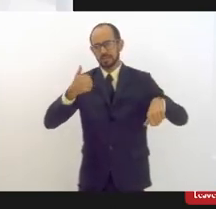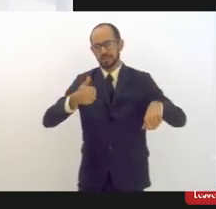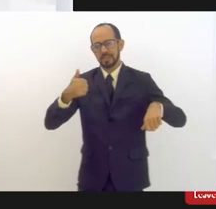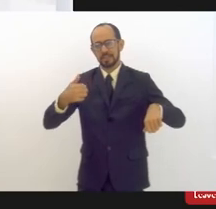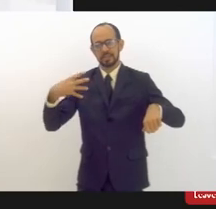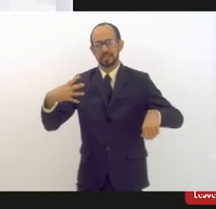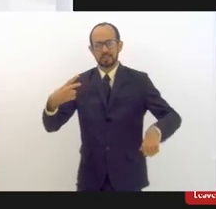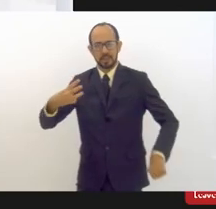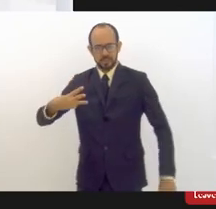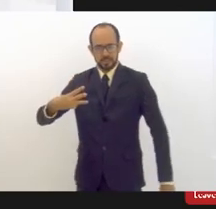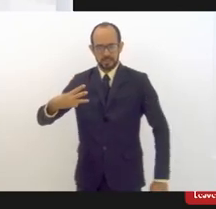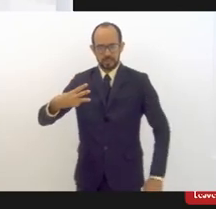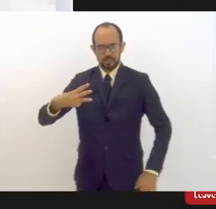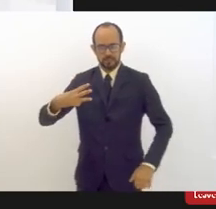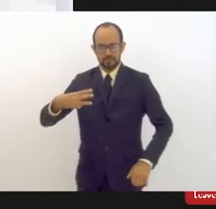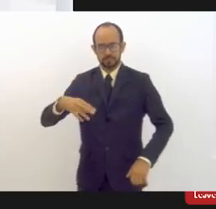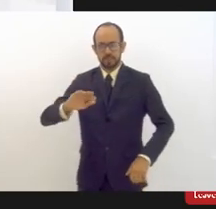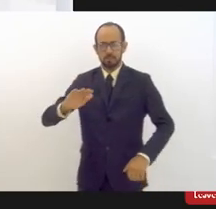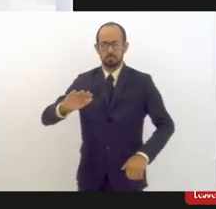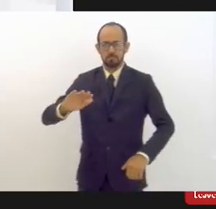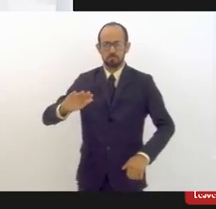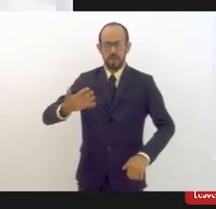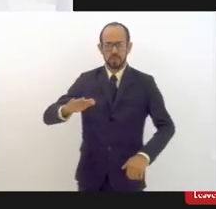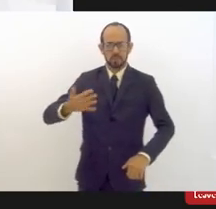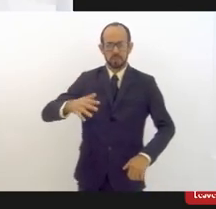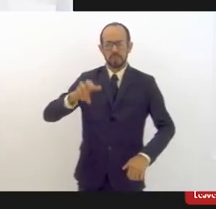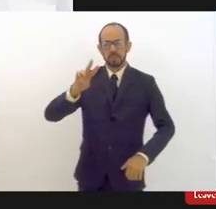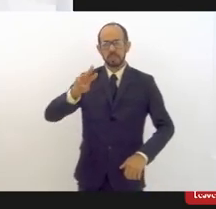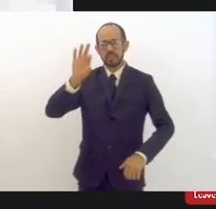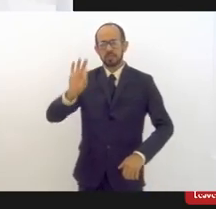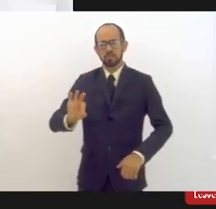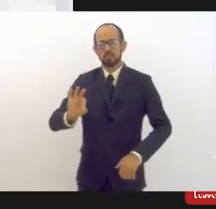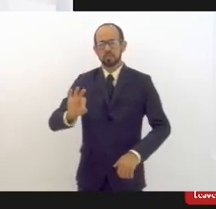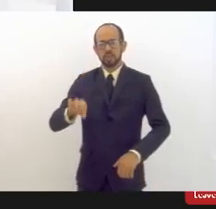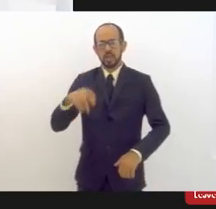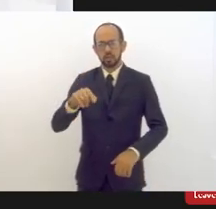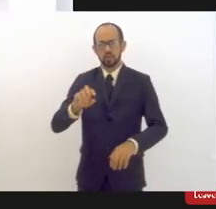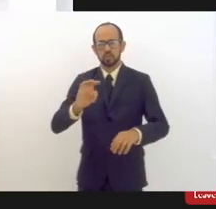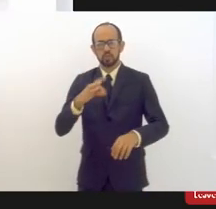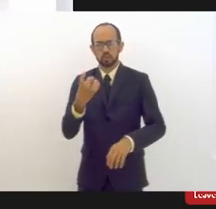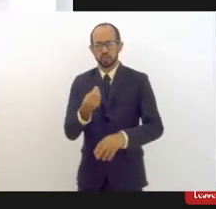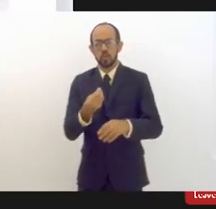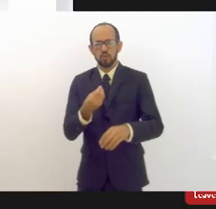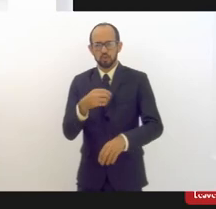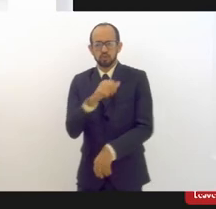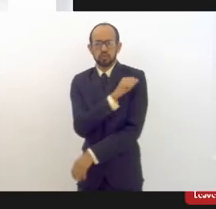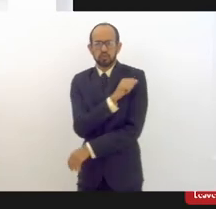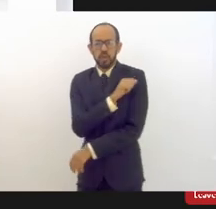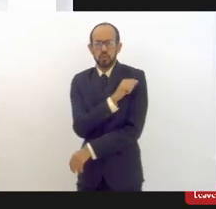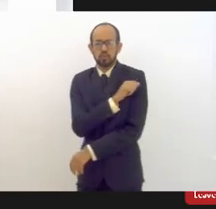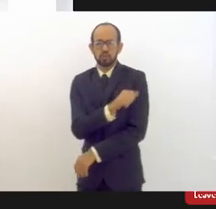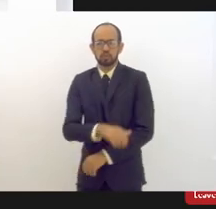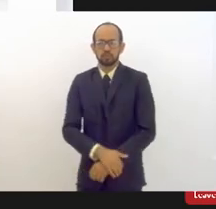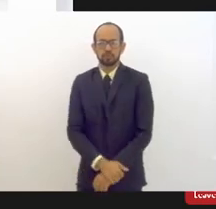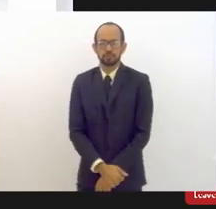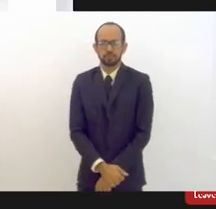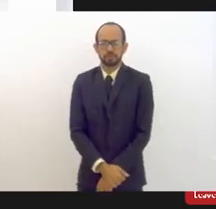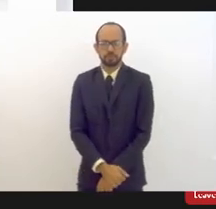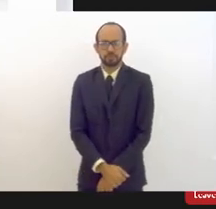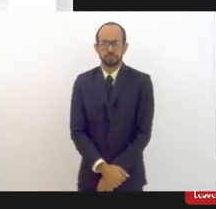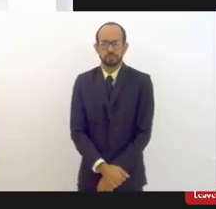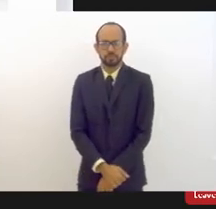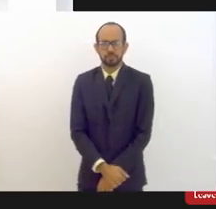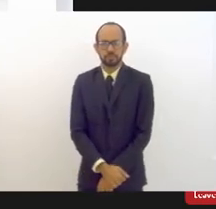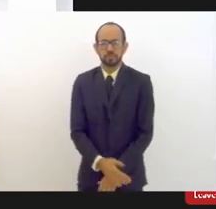113 alunos, né? Isso equivale a 3% do nosso alunado. É, aí agora a gente vai